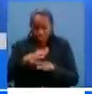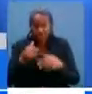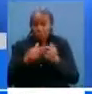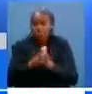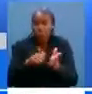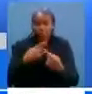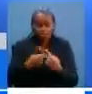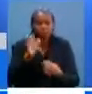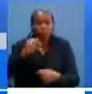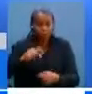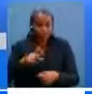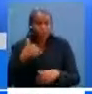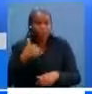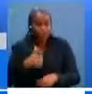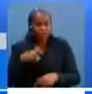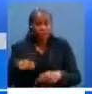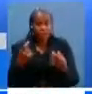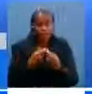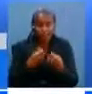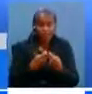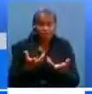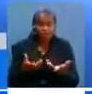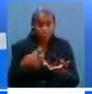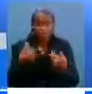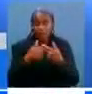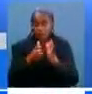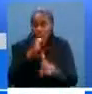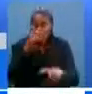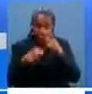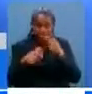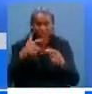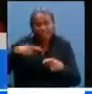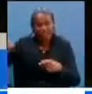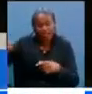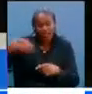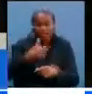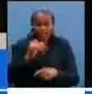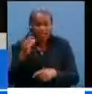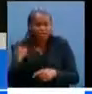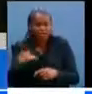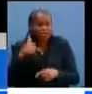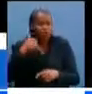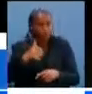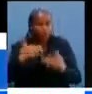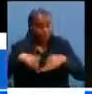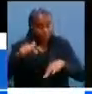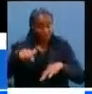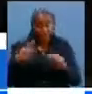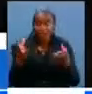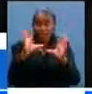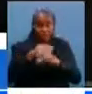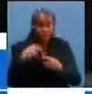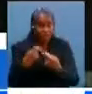sim ele de hora porque ele já quer mais perder tanto dinheiro a bahia rock elenco imagem é mais perto